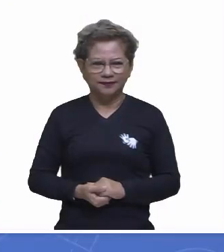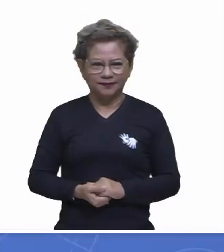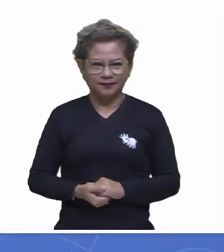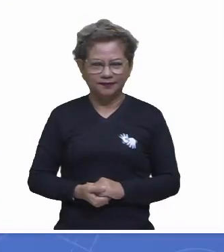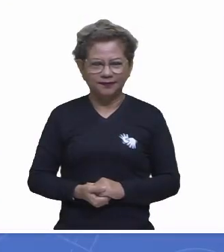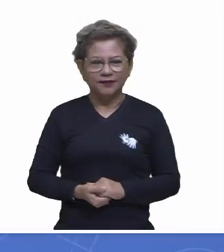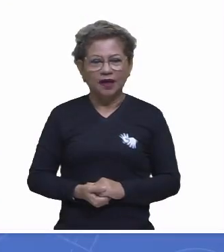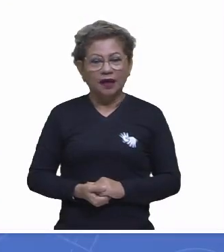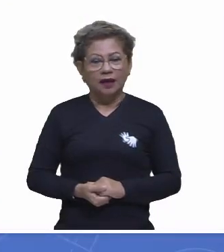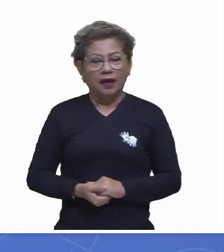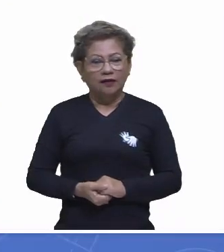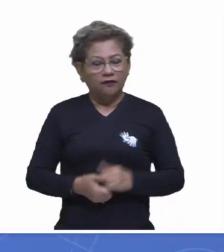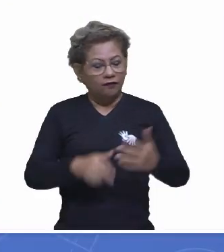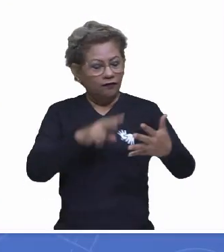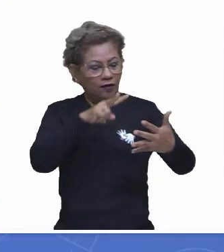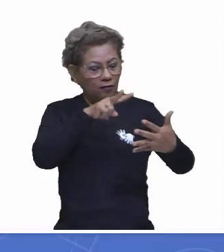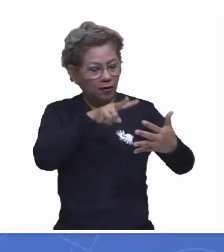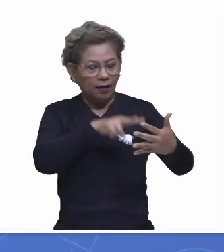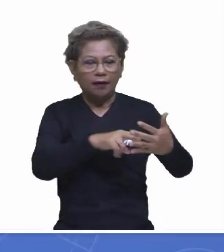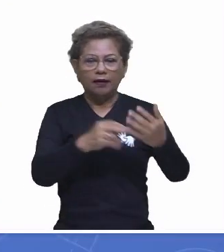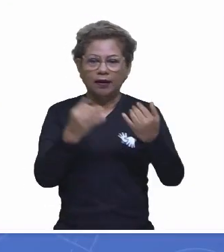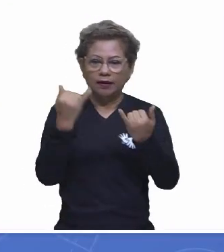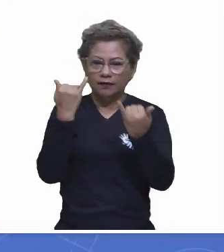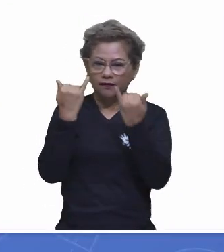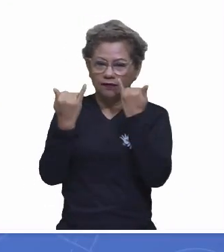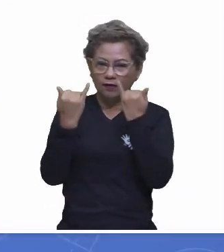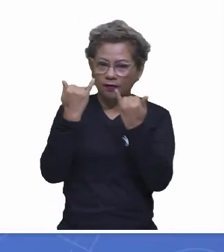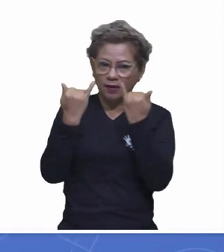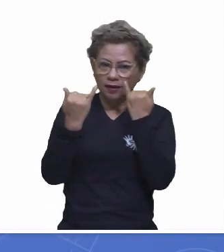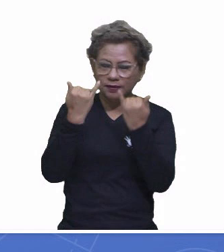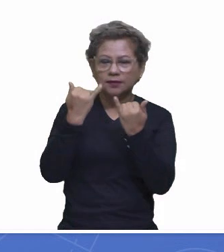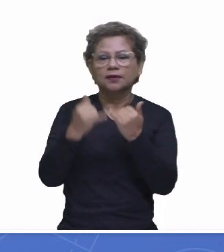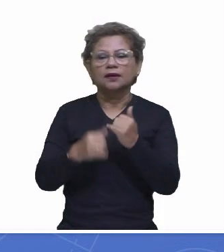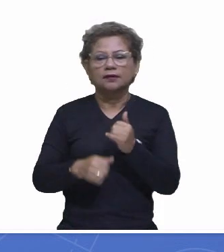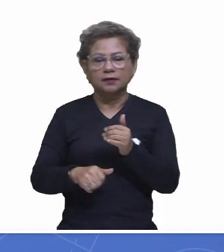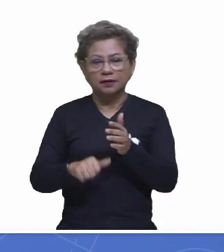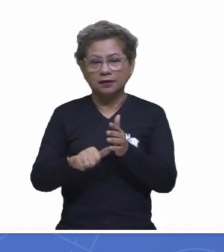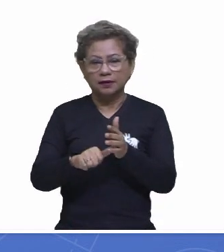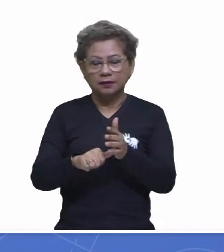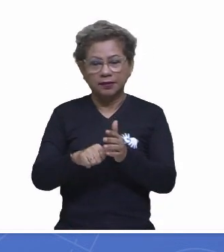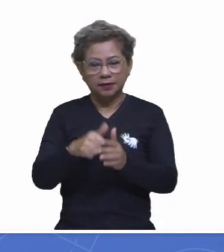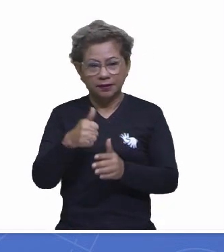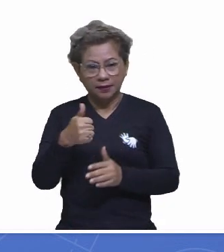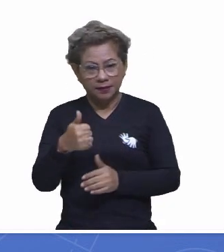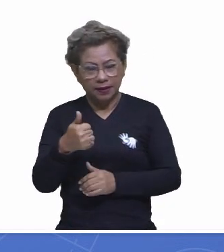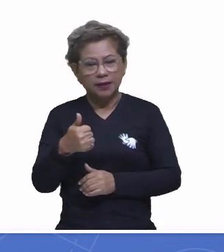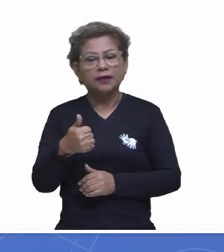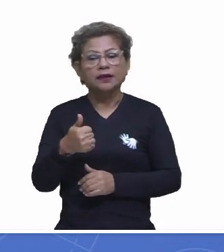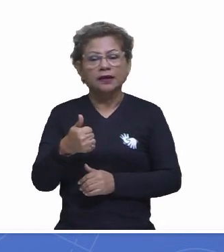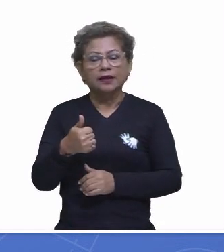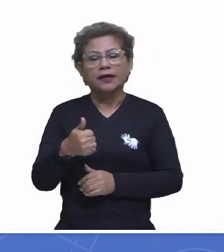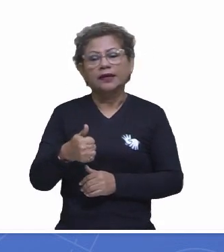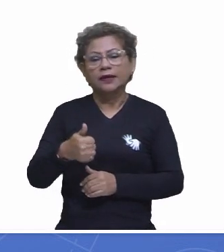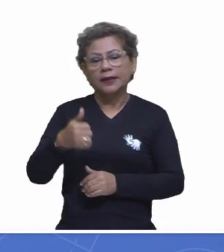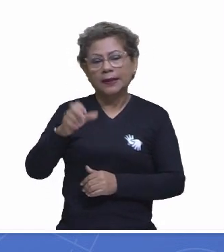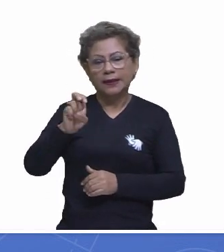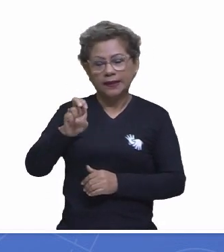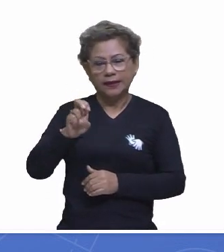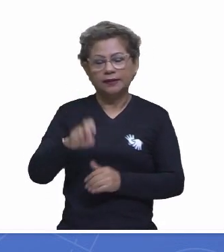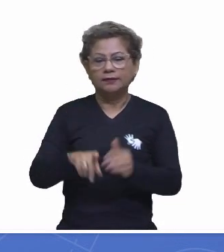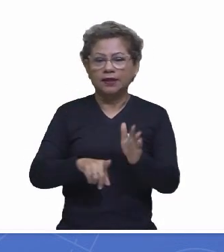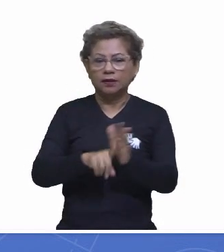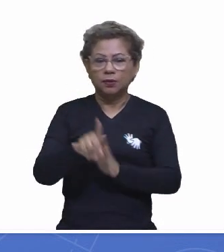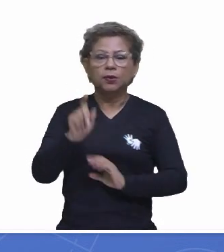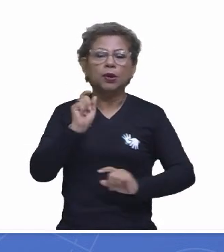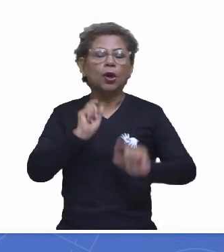Então, gente, nós temos aí logo na nossa primeira questão, né? A primeira questão aí de língua inglesa, é a 15ª. O que está sendo